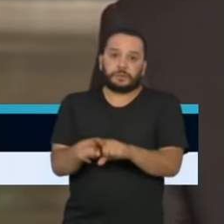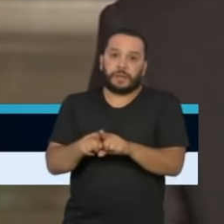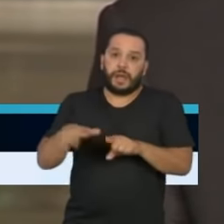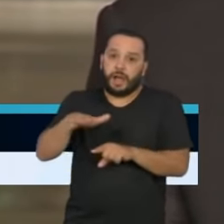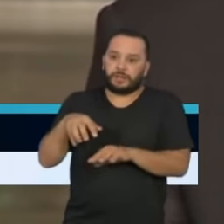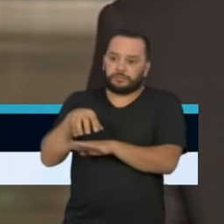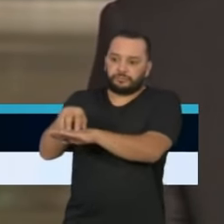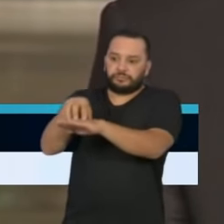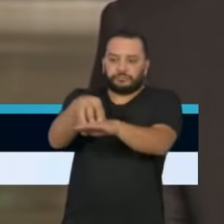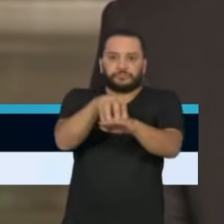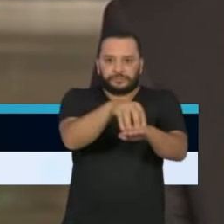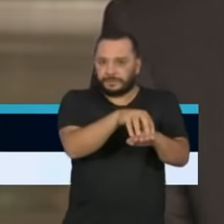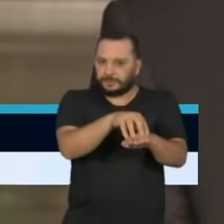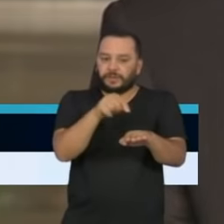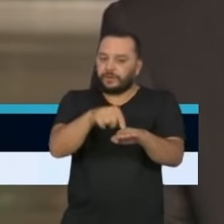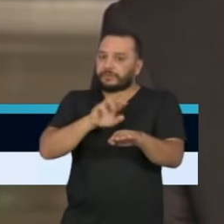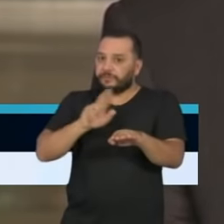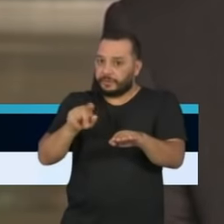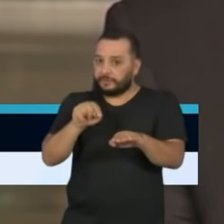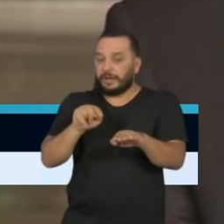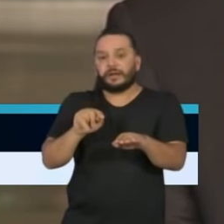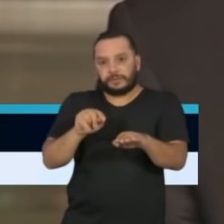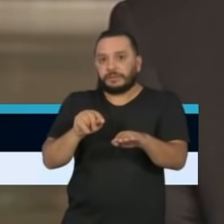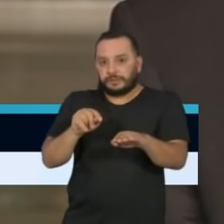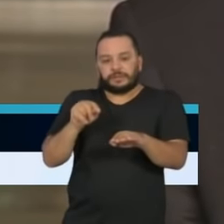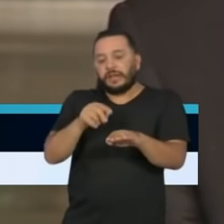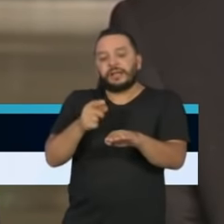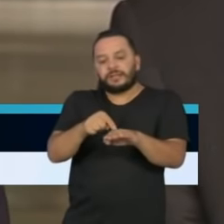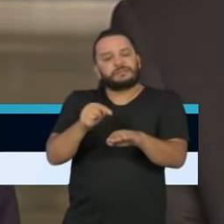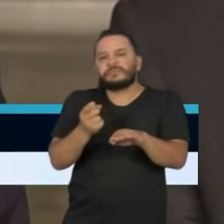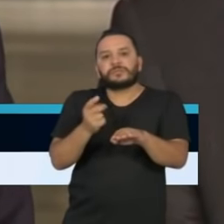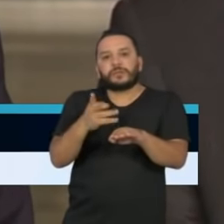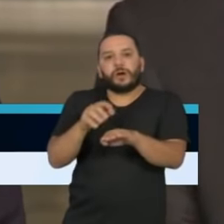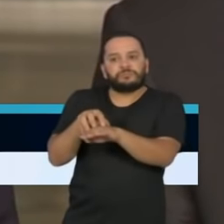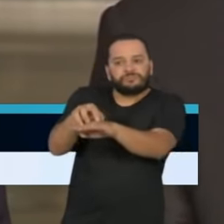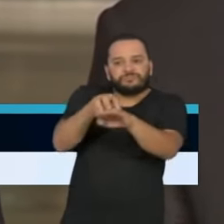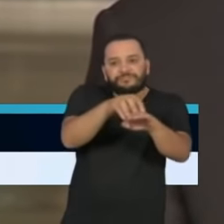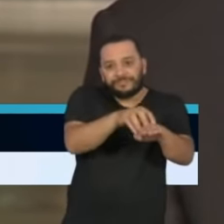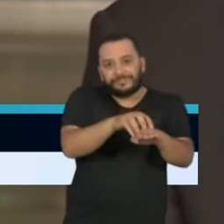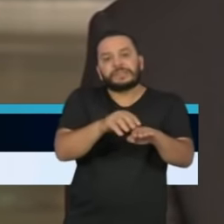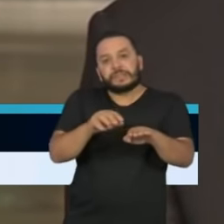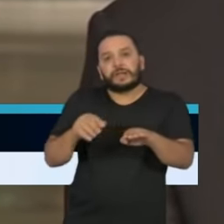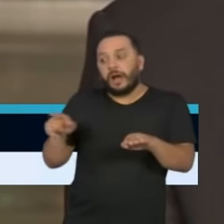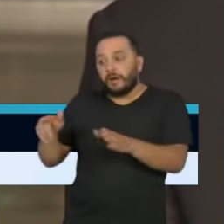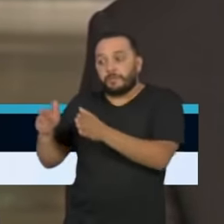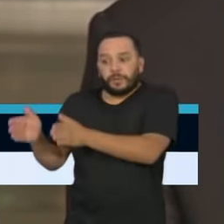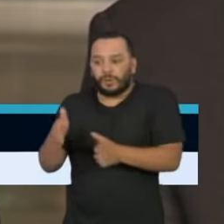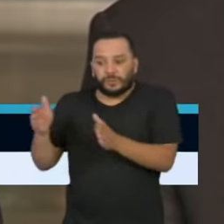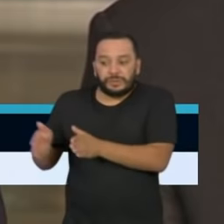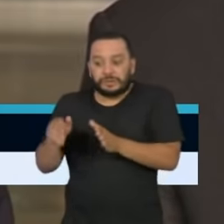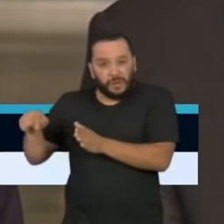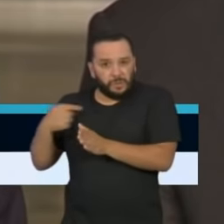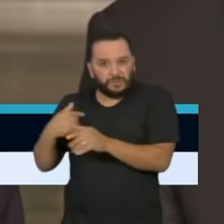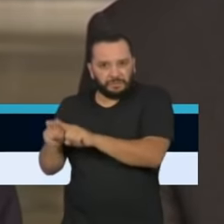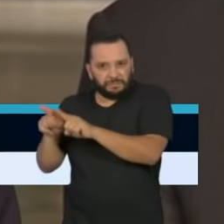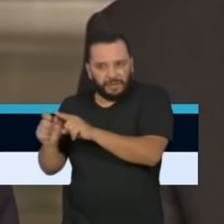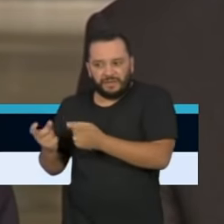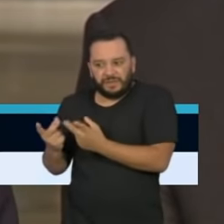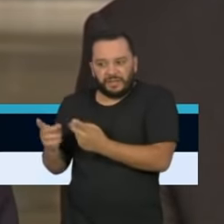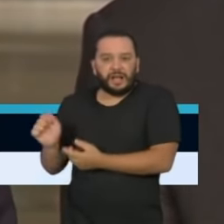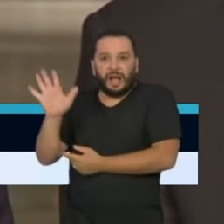não seja o que produz, mas apenas o que revende. A orientação dada a estes setores é de que dialoguem